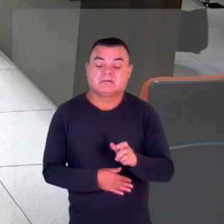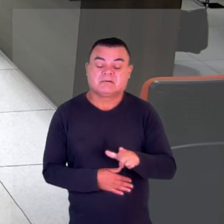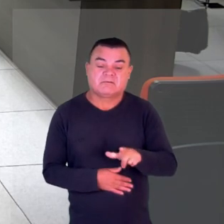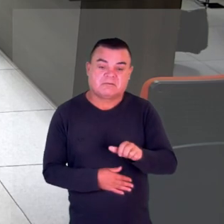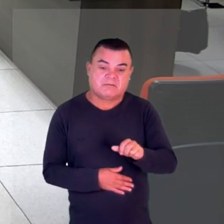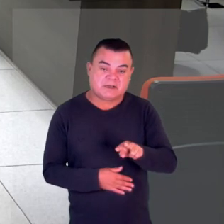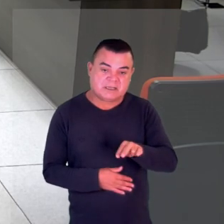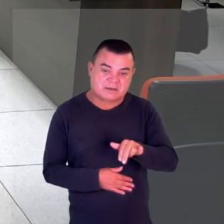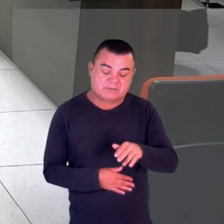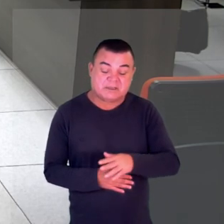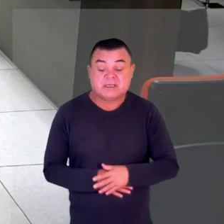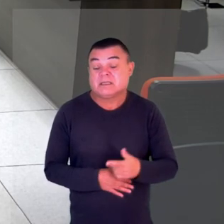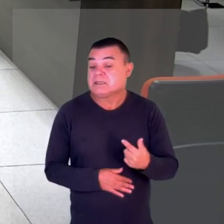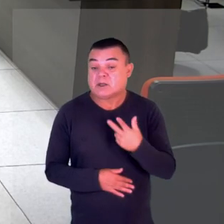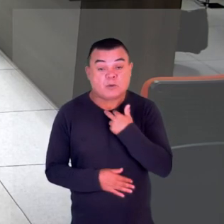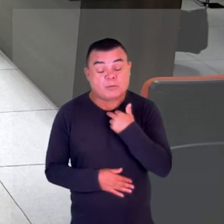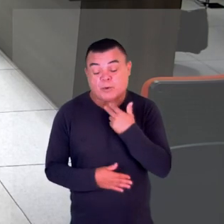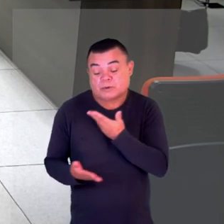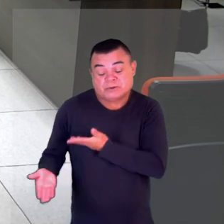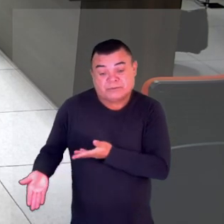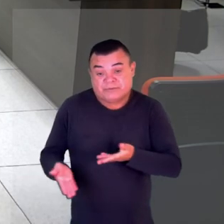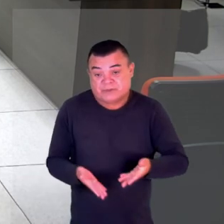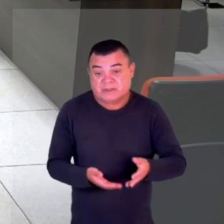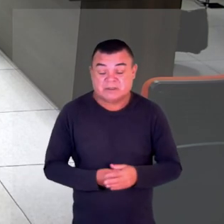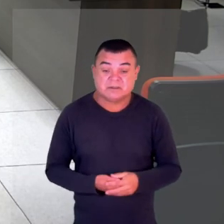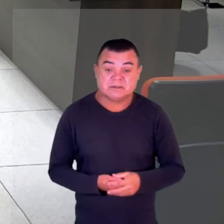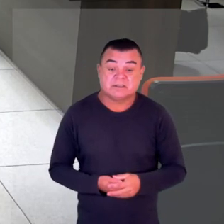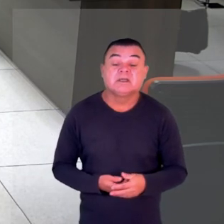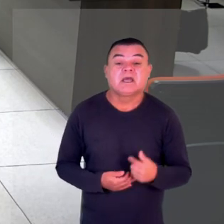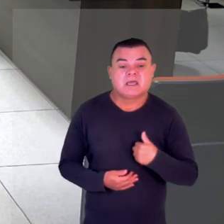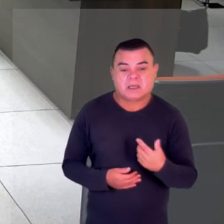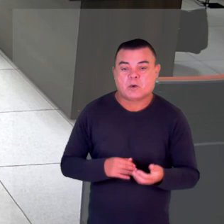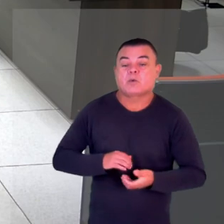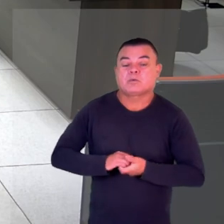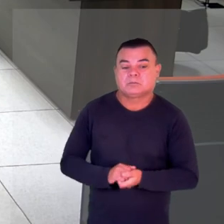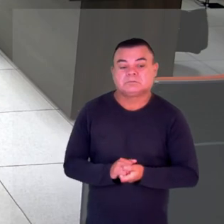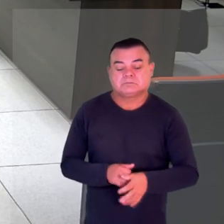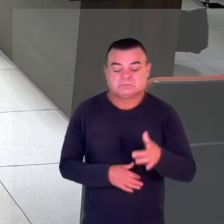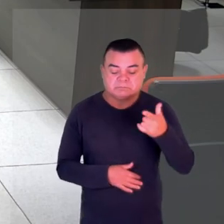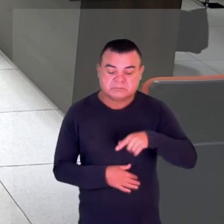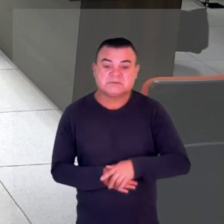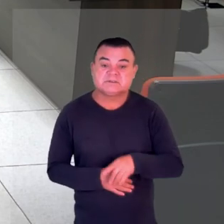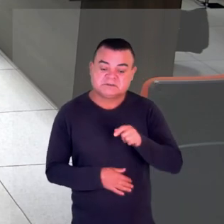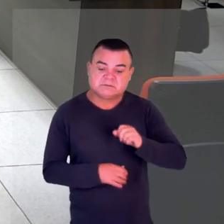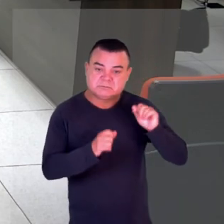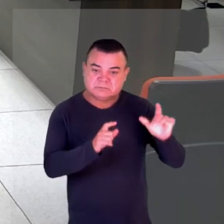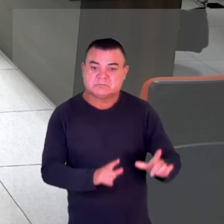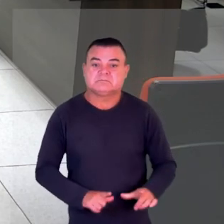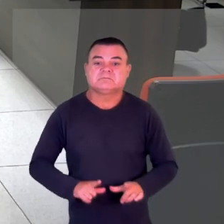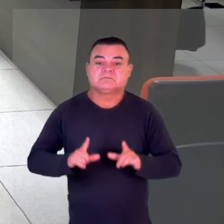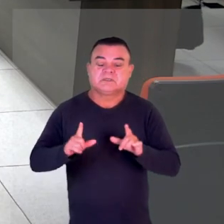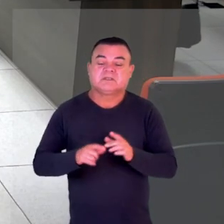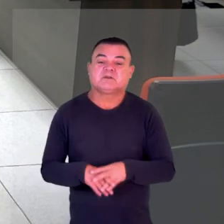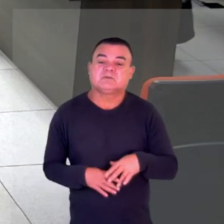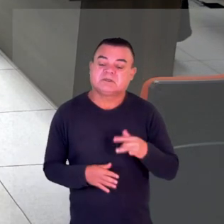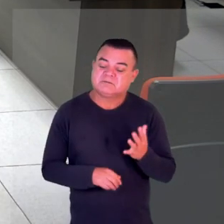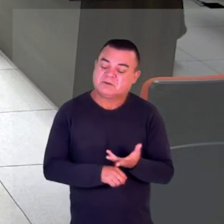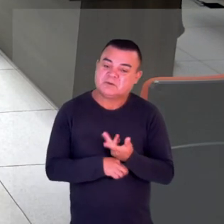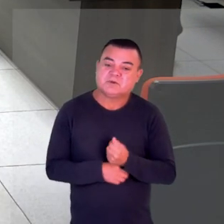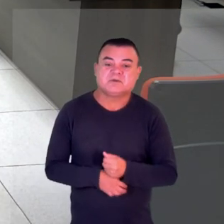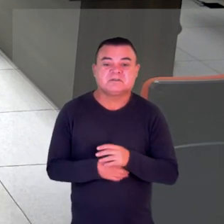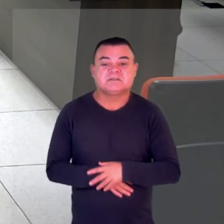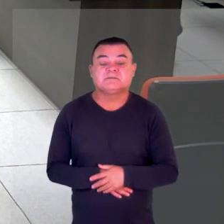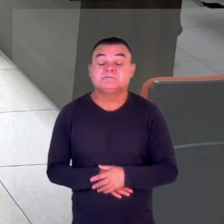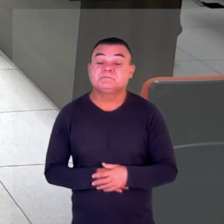pode em função de outros compromissos eh cumprimento novamente esse painel brilhante e faço isso então em seu nome Alexandra